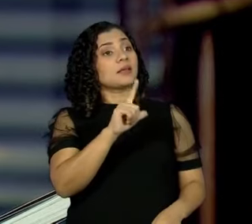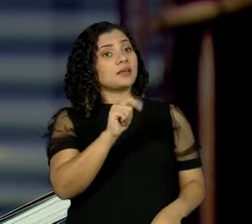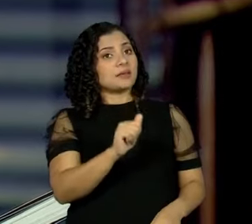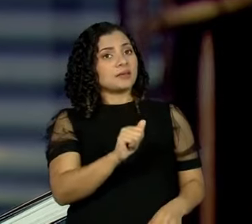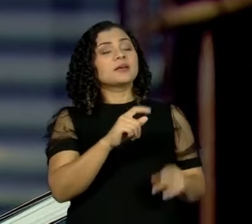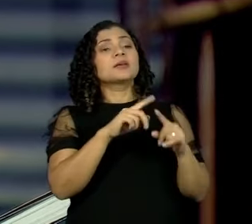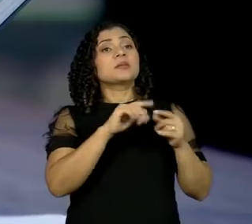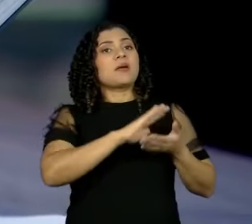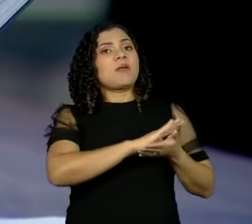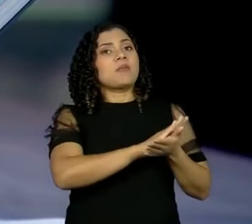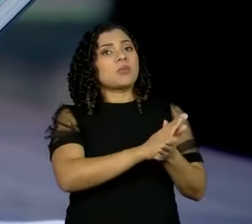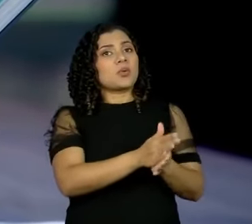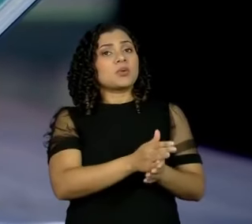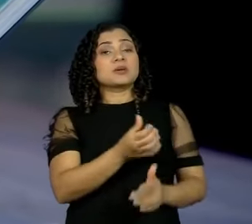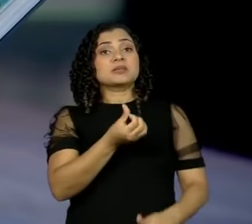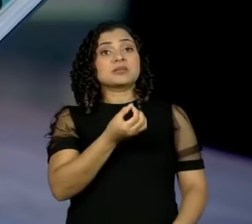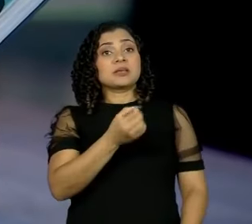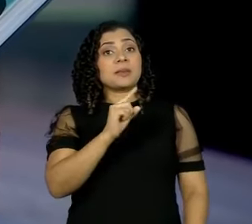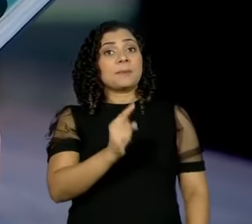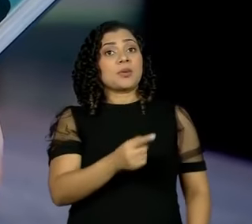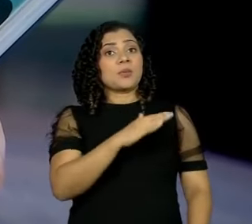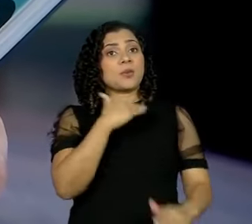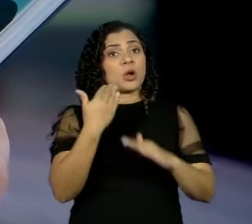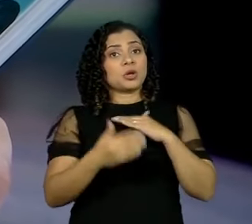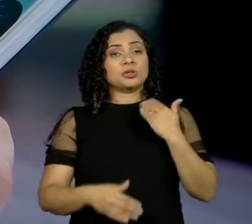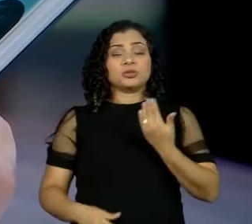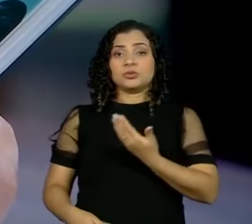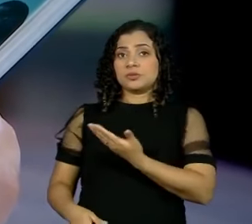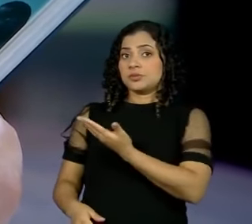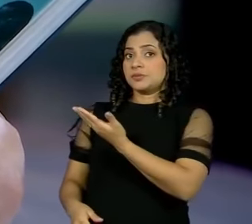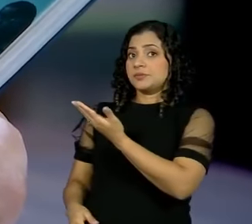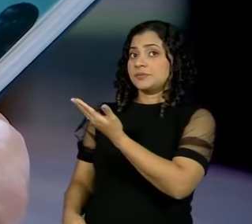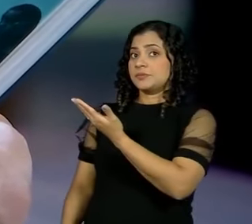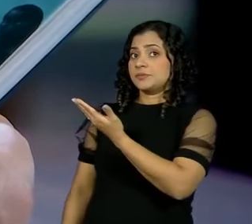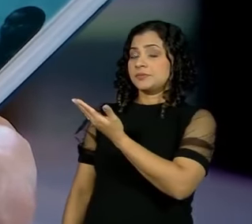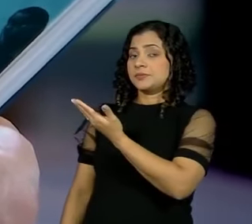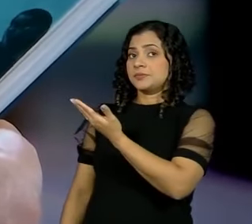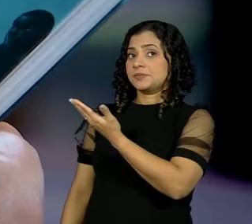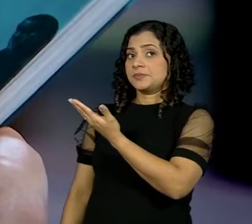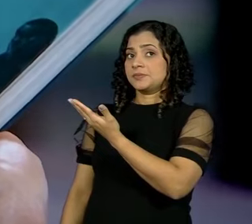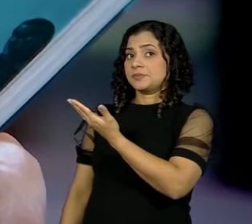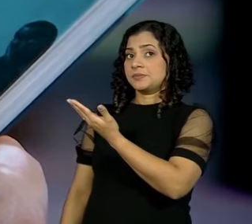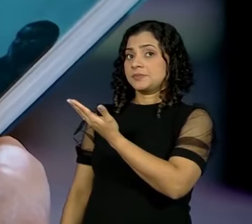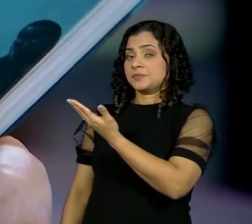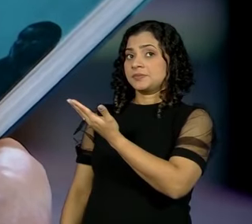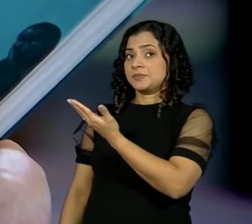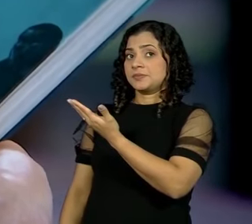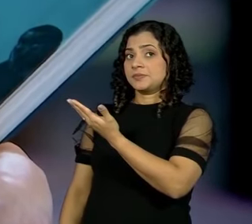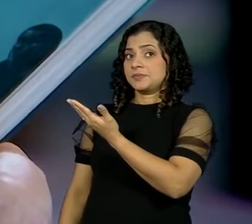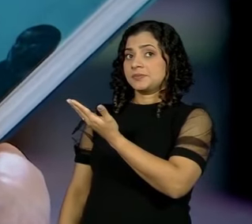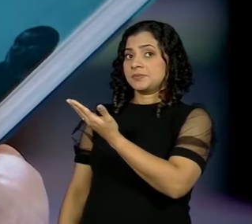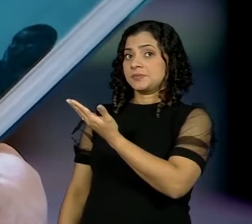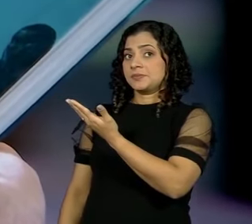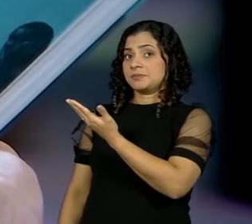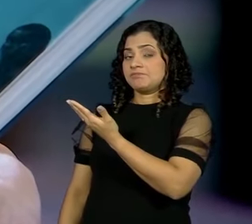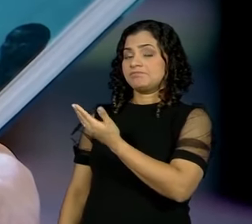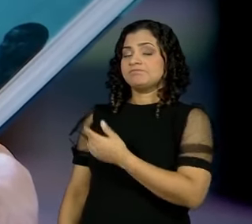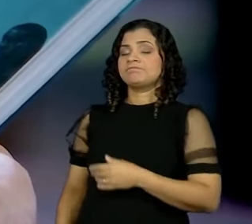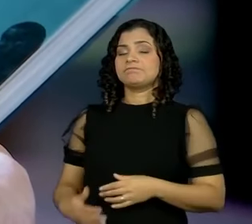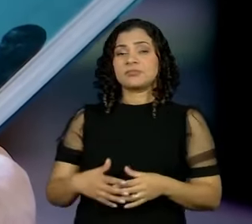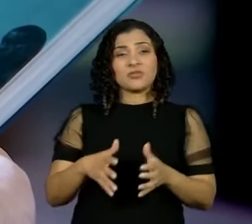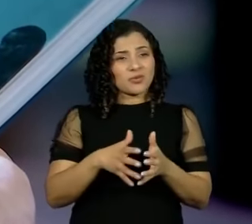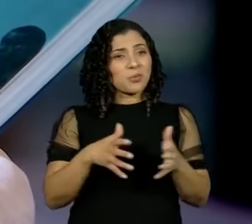genocídio 60.000 mortos no maior hospício do Brasil foi o maior mesmo